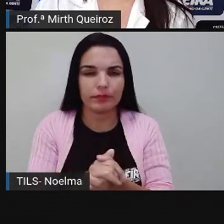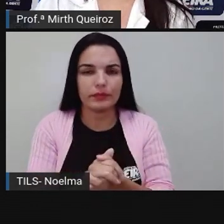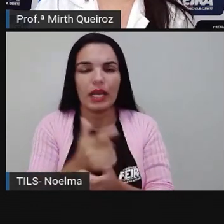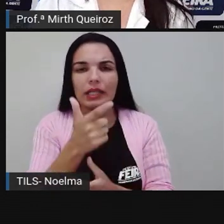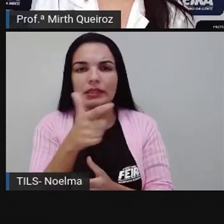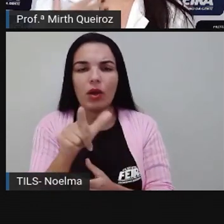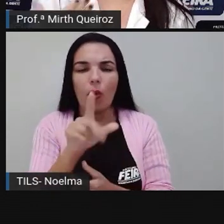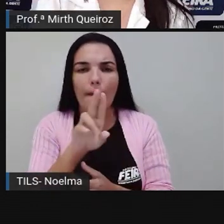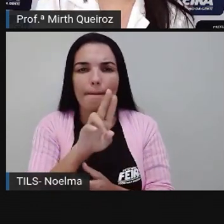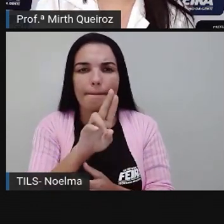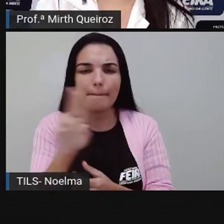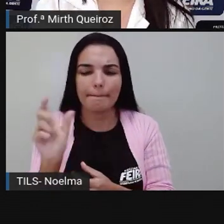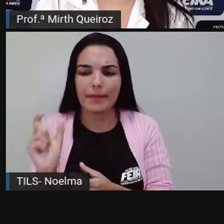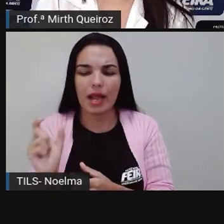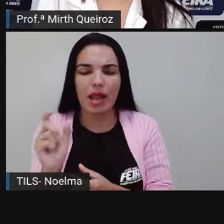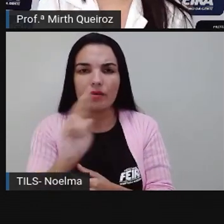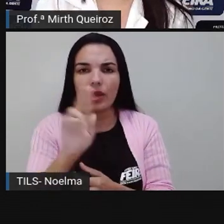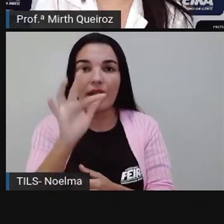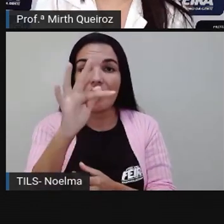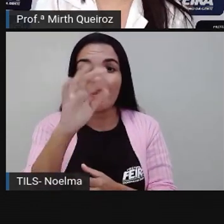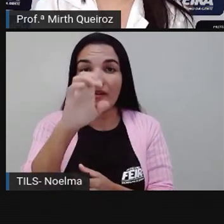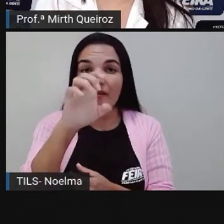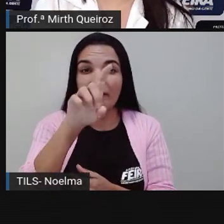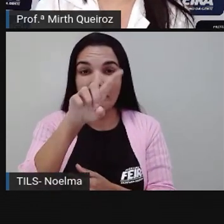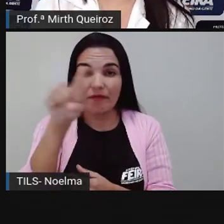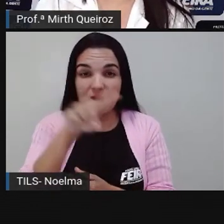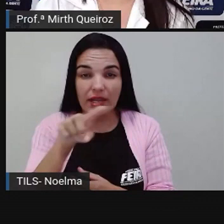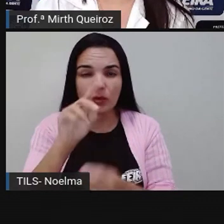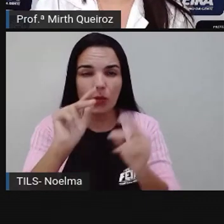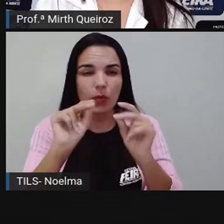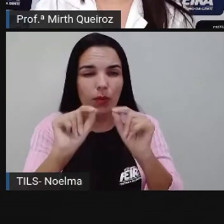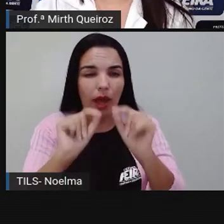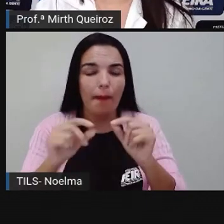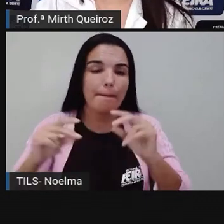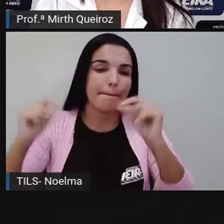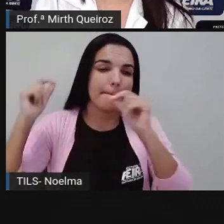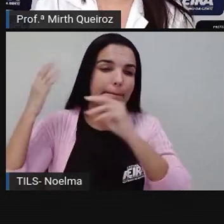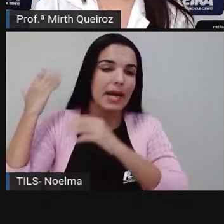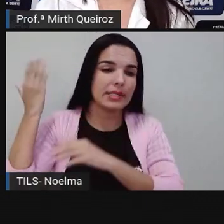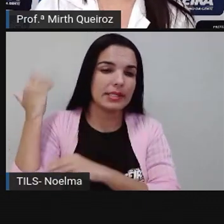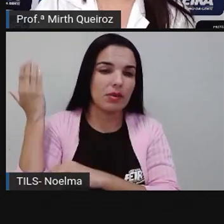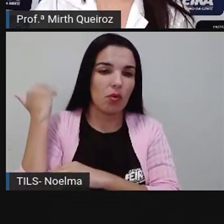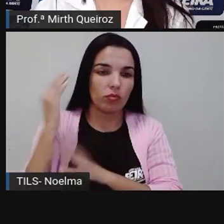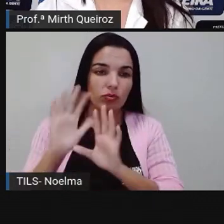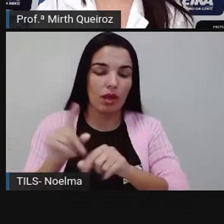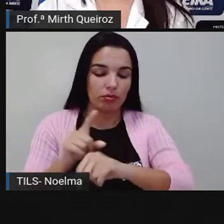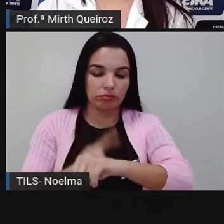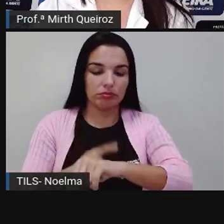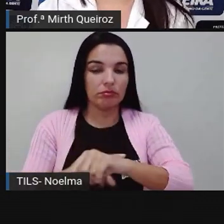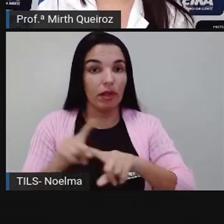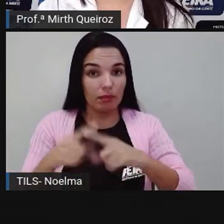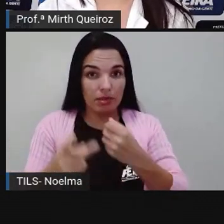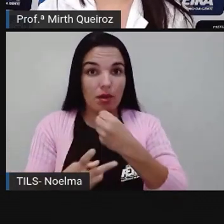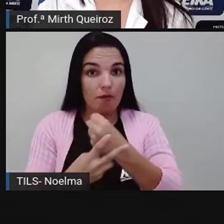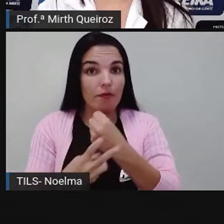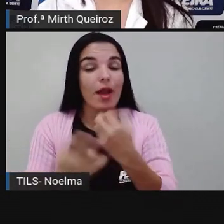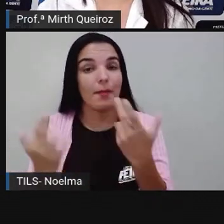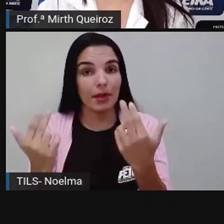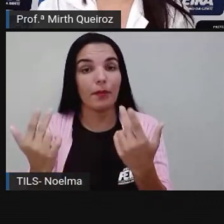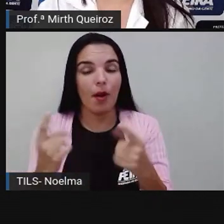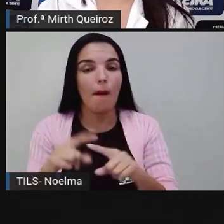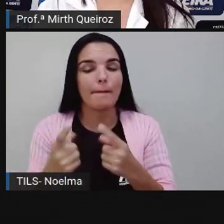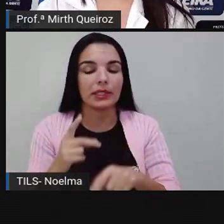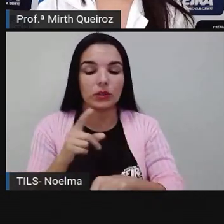Agora, se eu disser ele fez, é passado, passou. Então, o tempo está diferente, porém, é o mesmo verbo, que é o